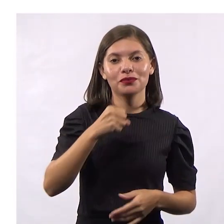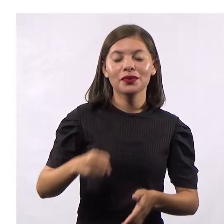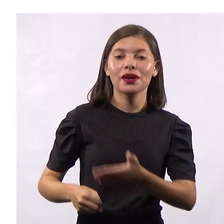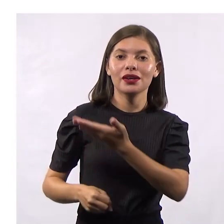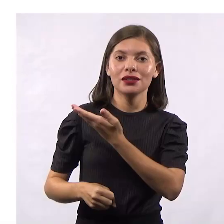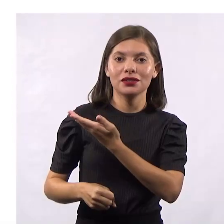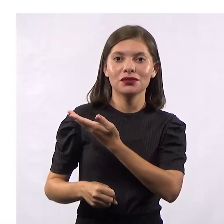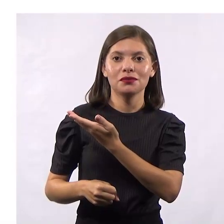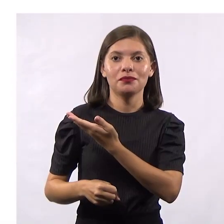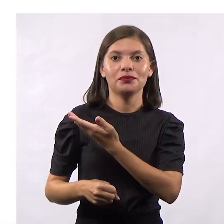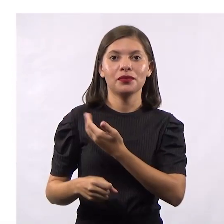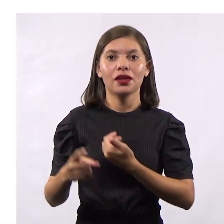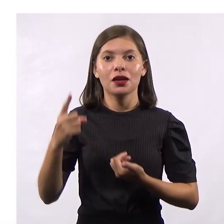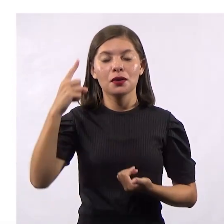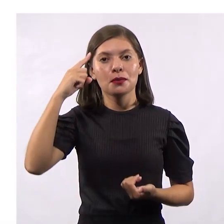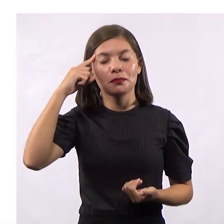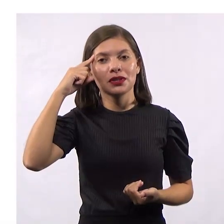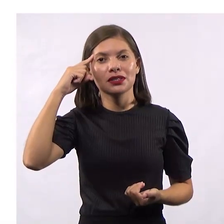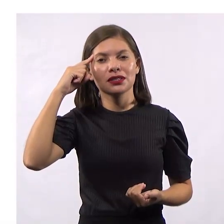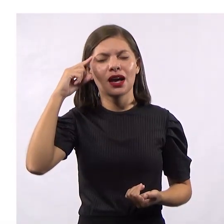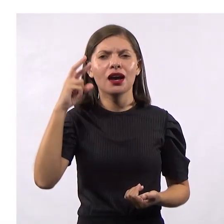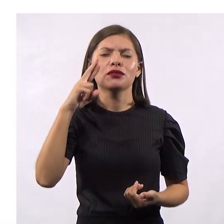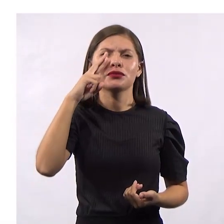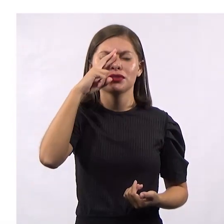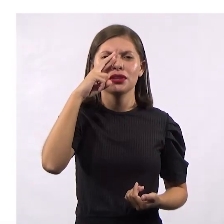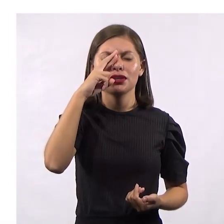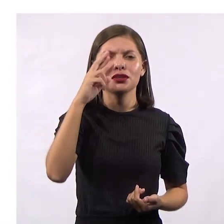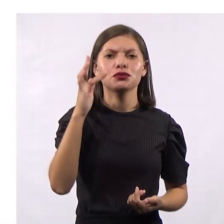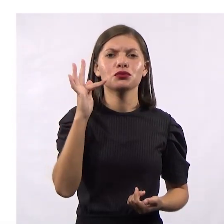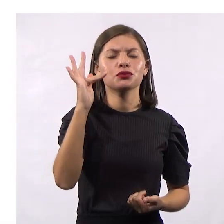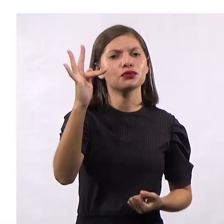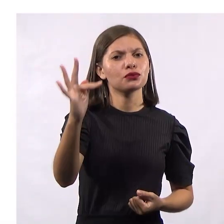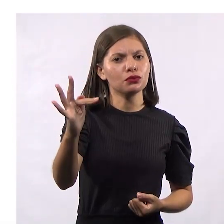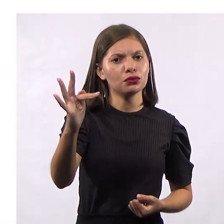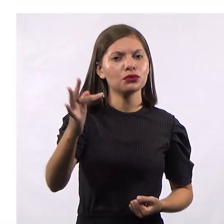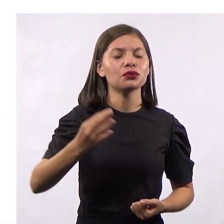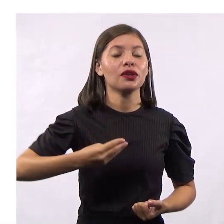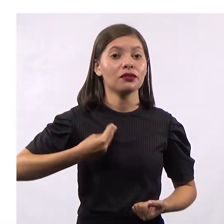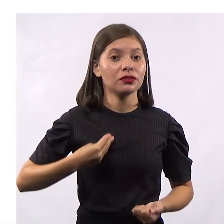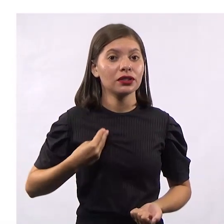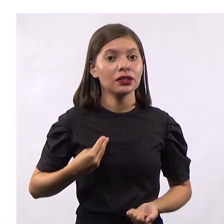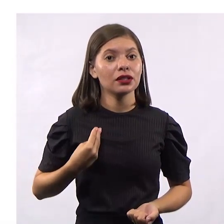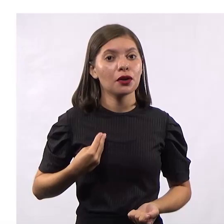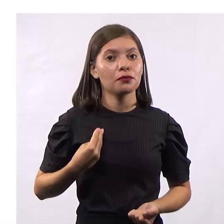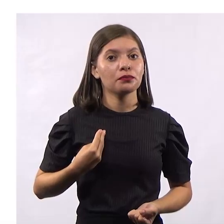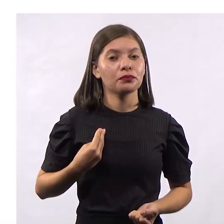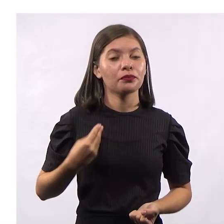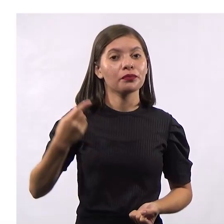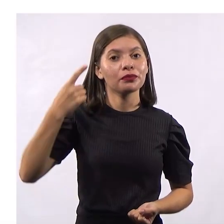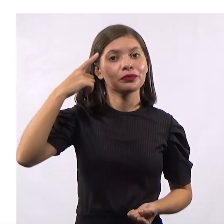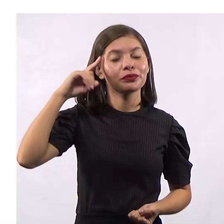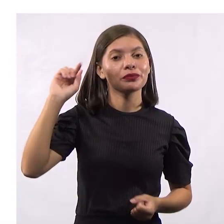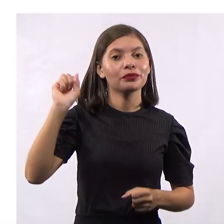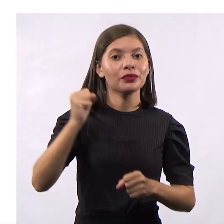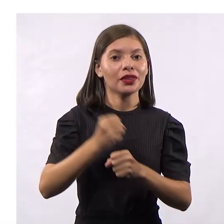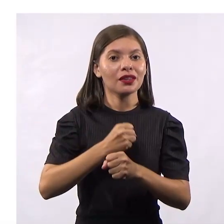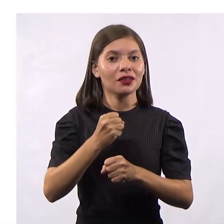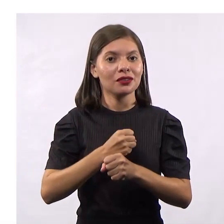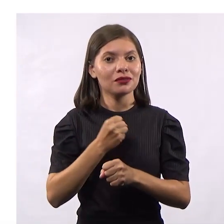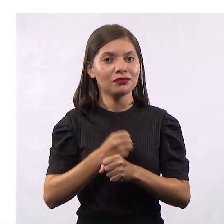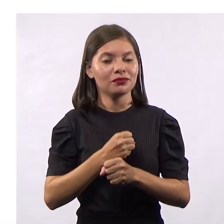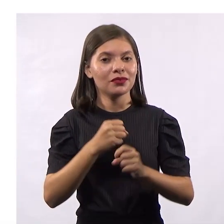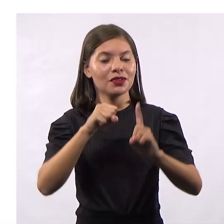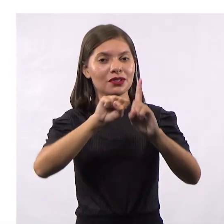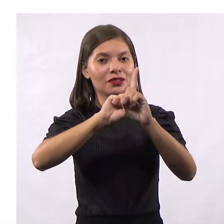velho. É isso, gente. A gente tem que pensar que riscos fazem parte da vida, né? Tem até uma